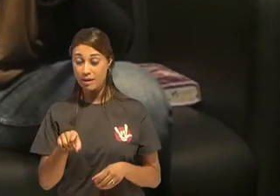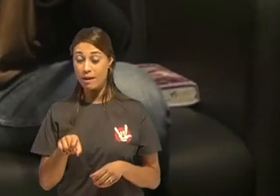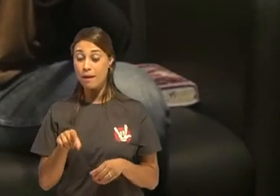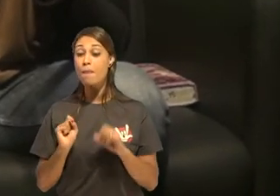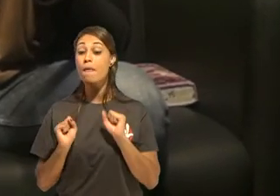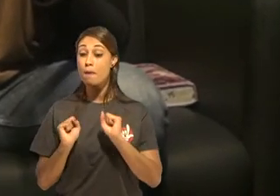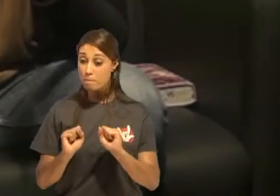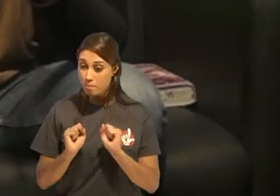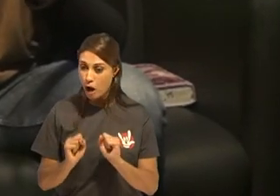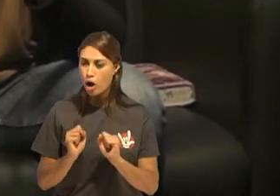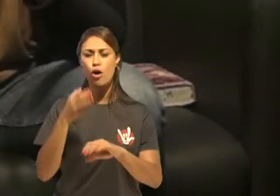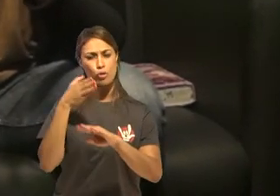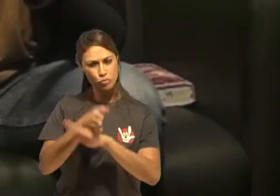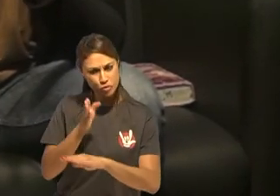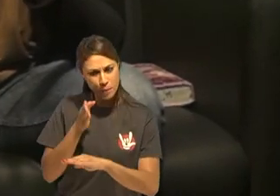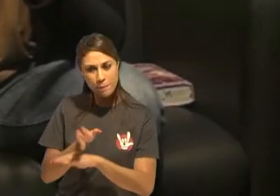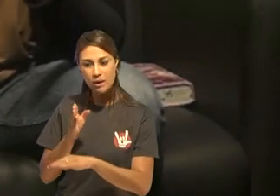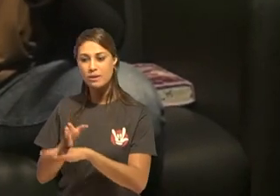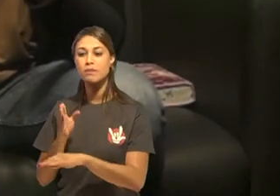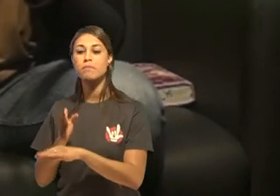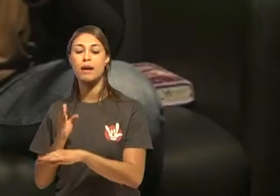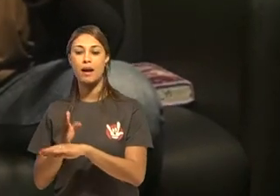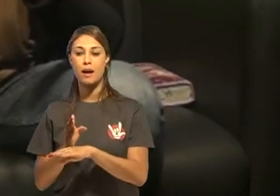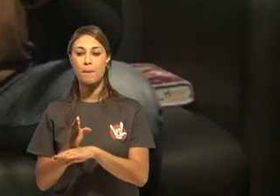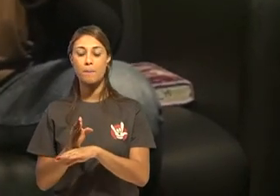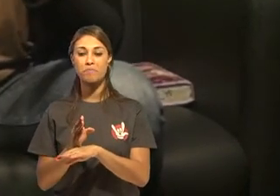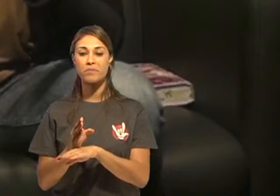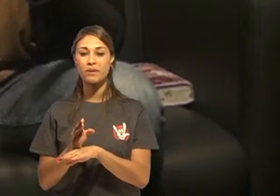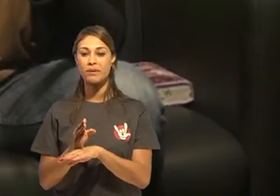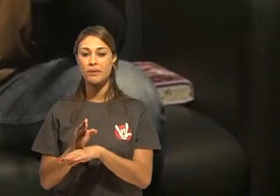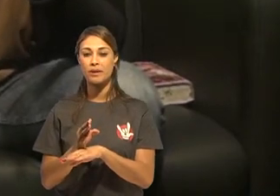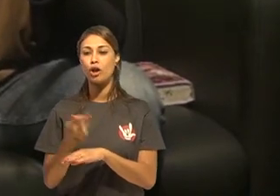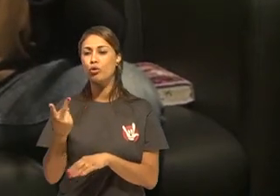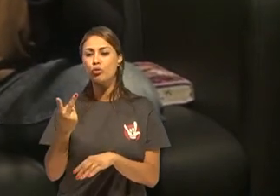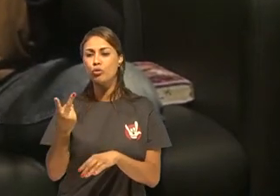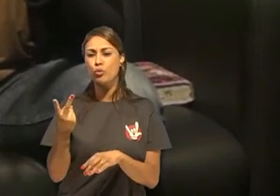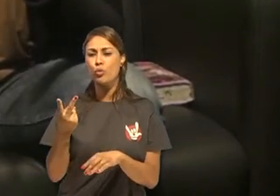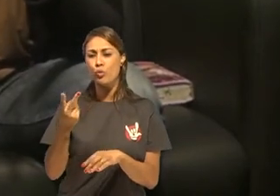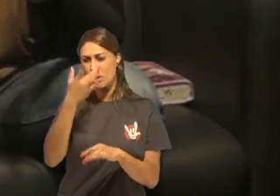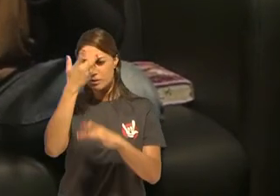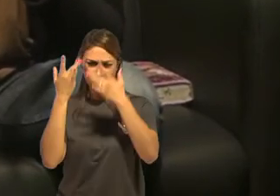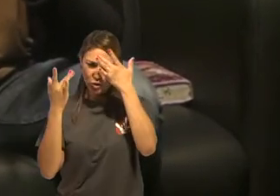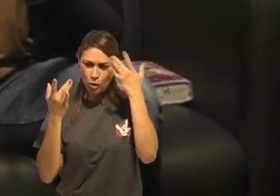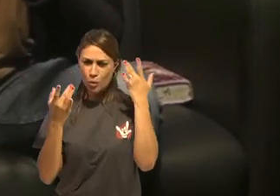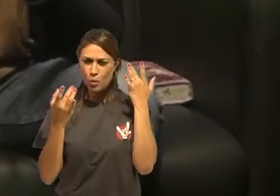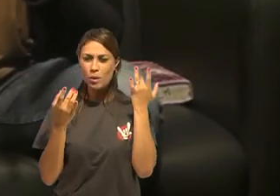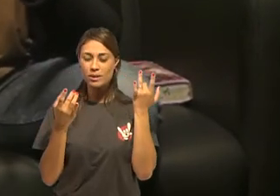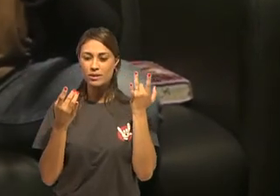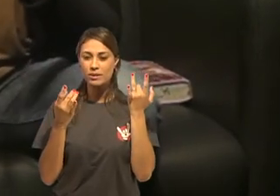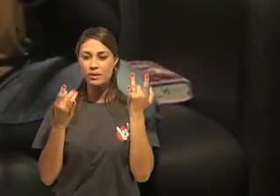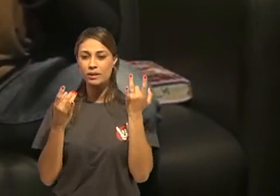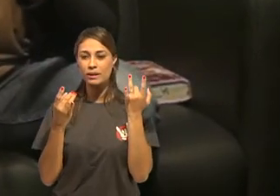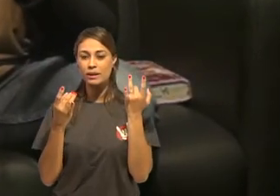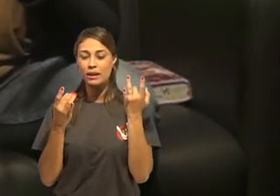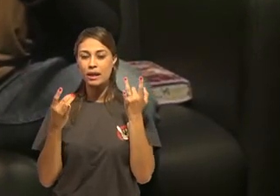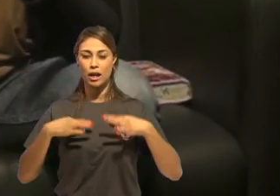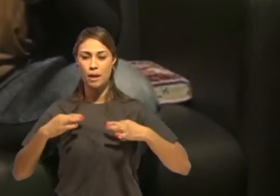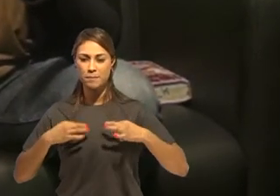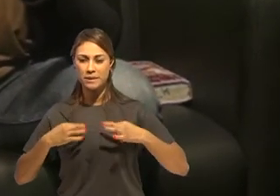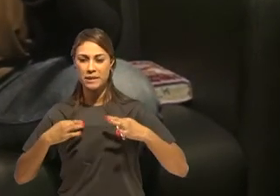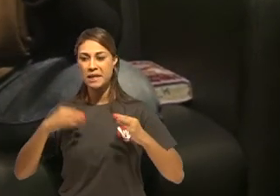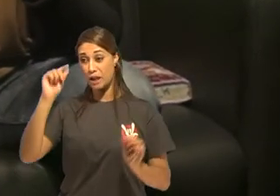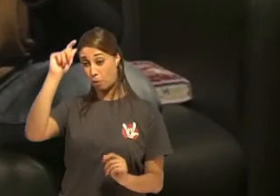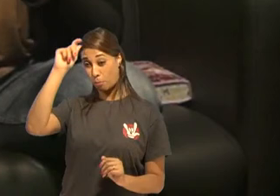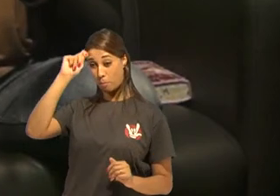você pode deve participar marcando duas pessoas, vai lá agora no Instagram do Mag, tá rolando um sorteio de um kit Mag, camiseta, boné e